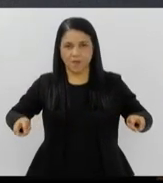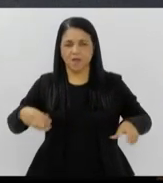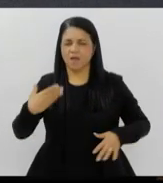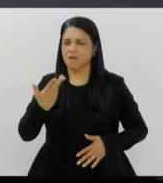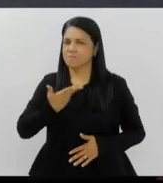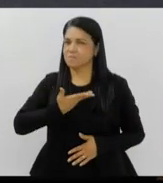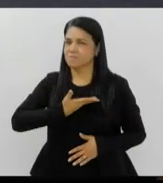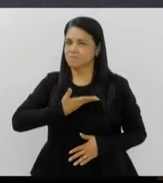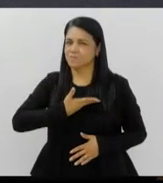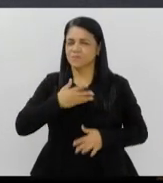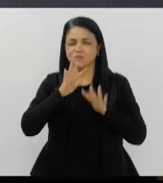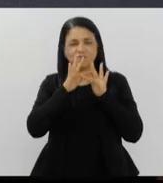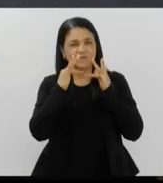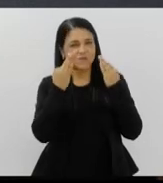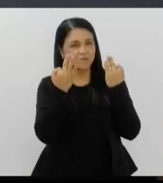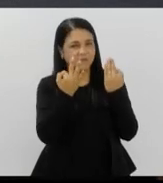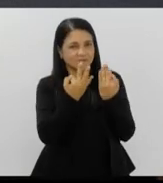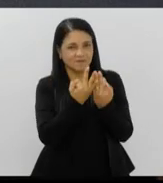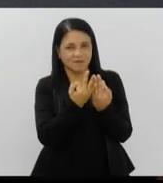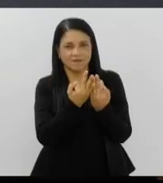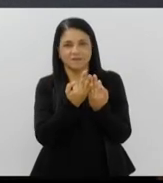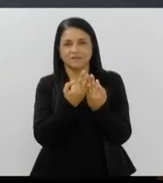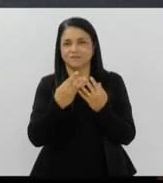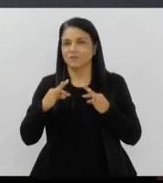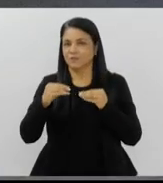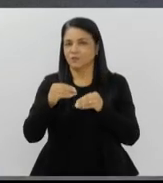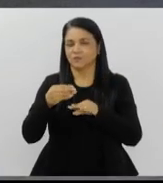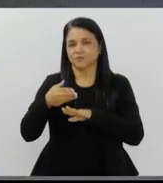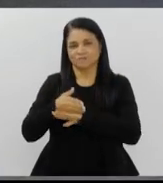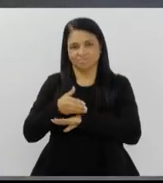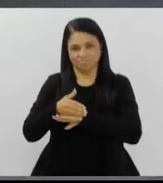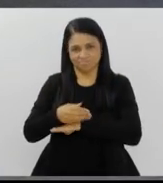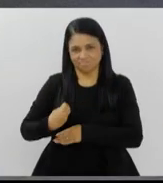colegas, familiares, demais presentes aqui.